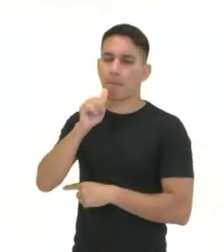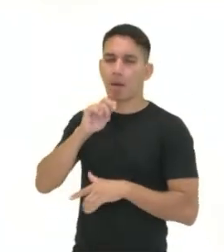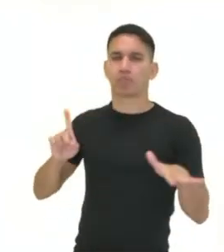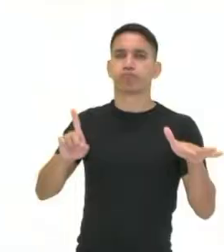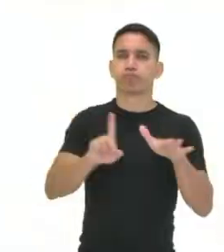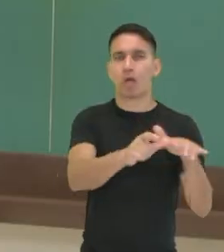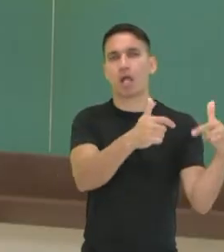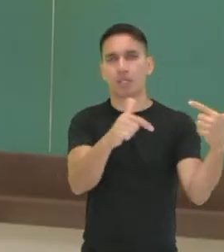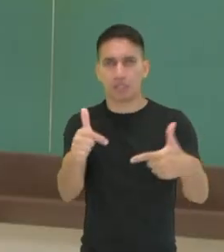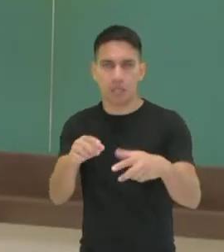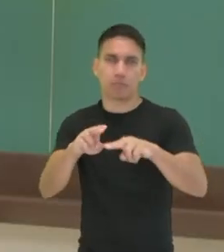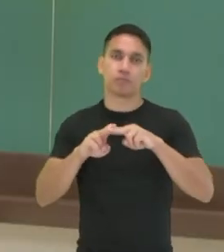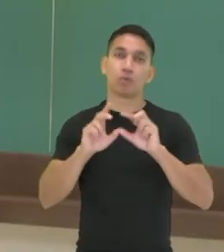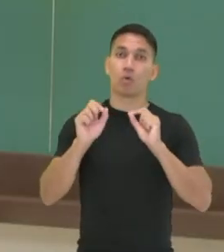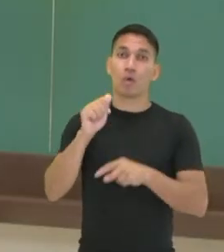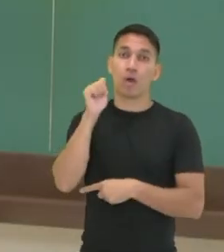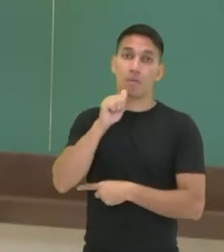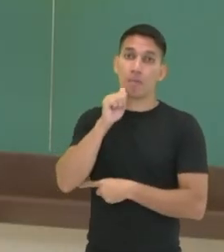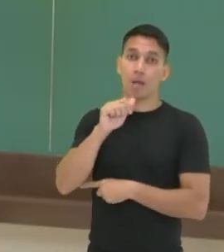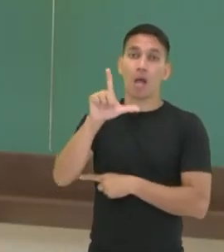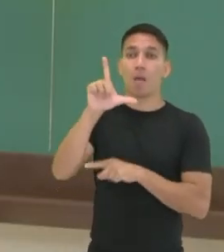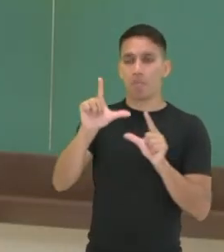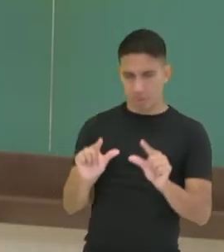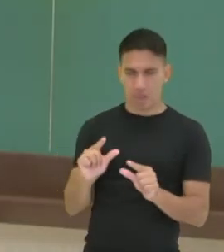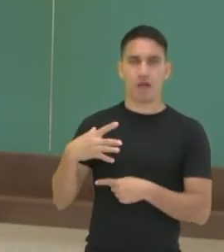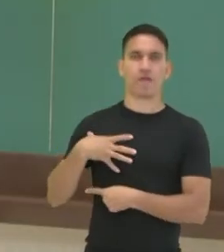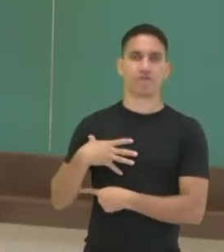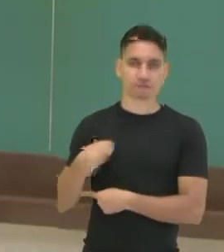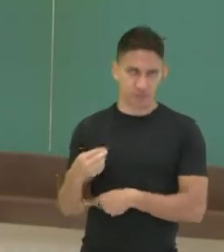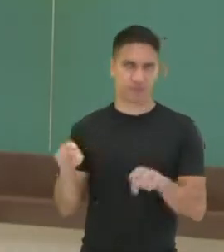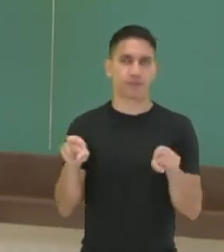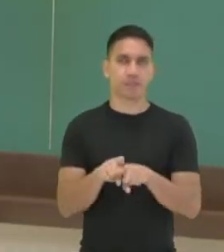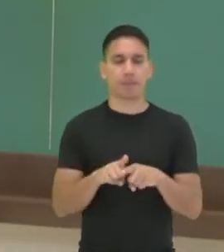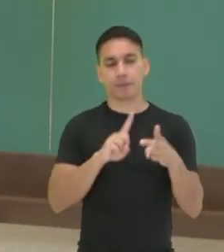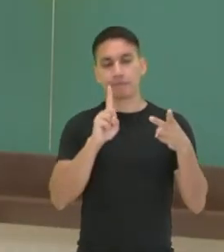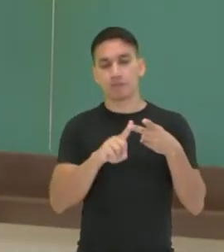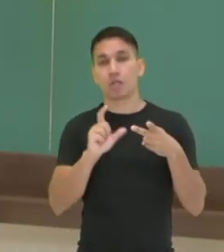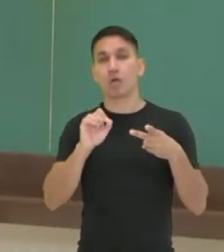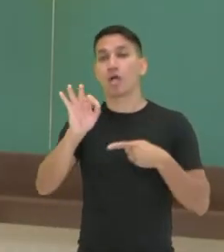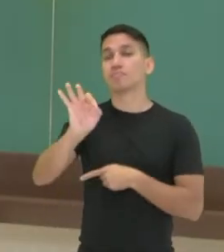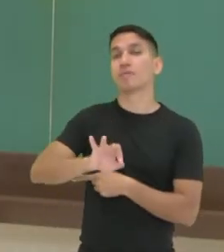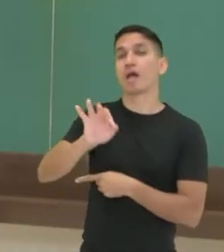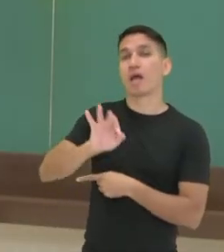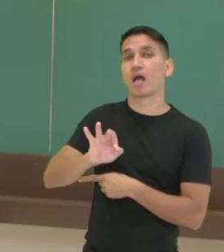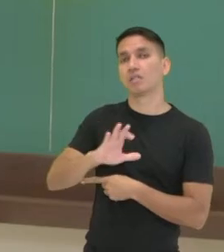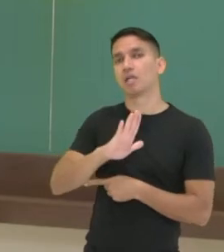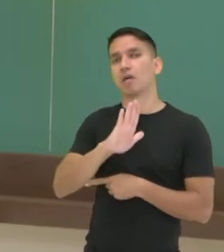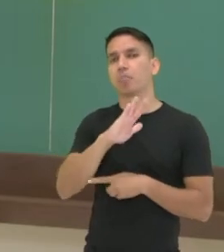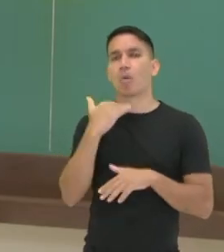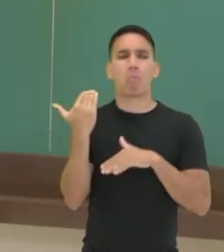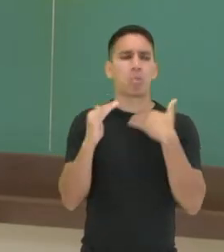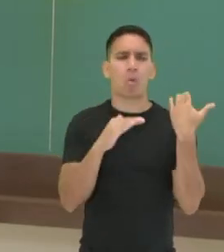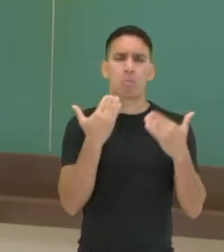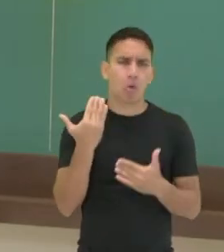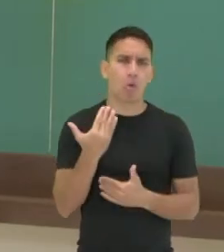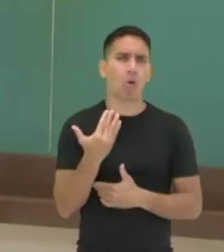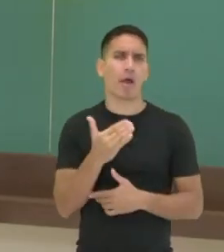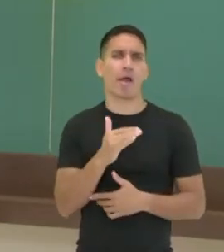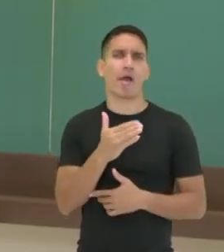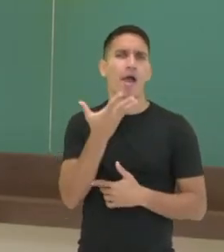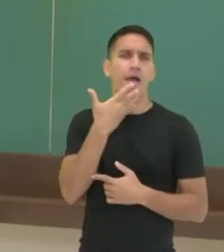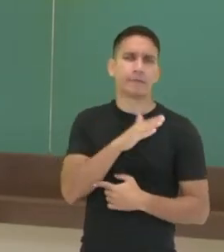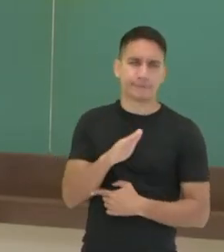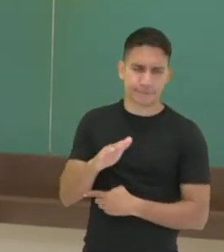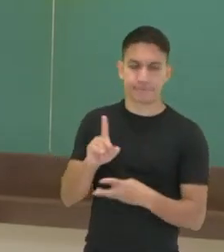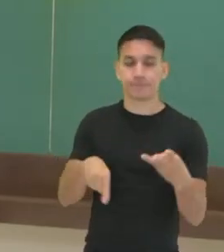de trabalho, então a mulher passa a ter menos filhos, redução de taxas de mortalidade infantil, o planejamento